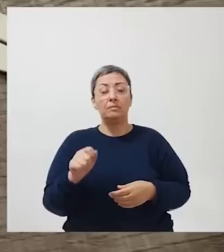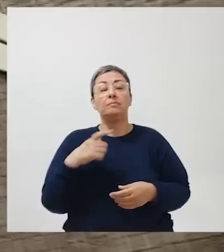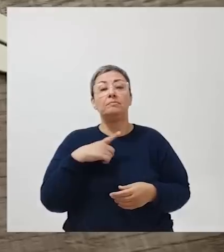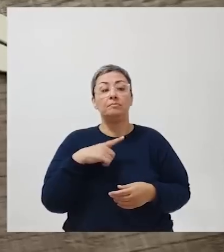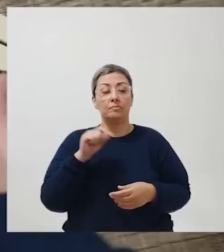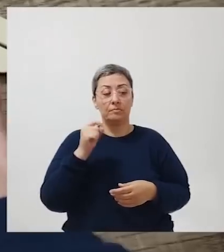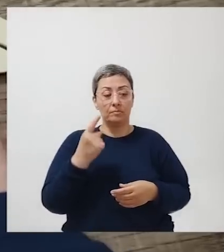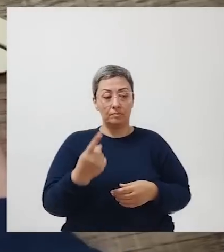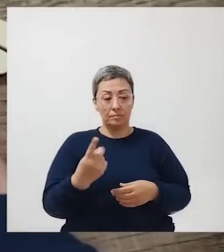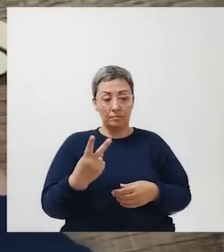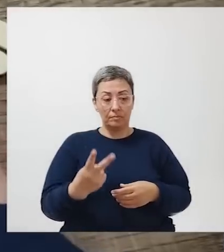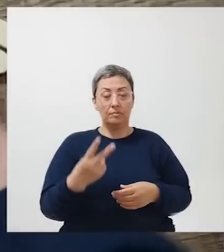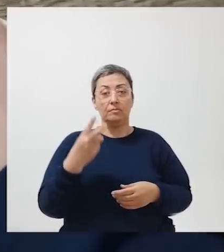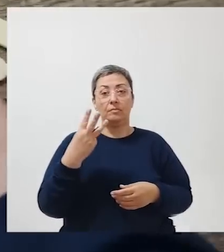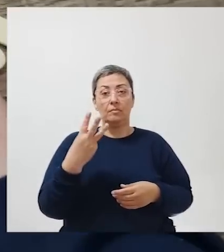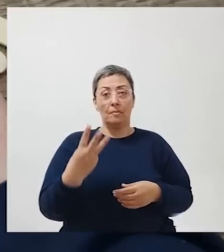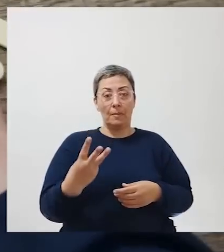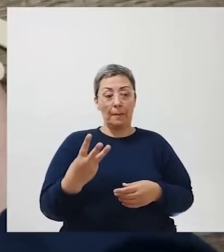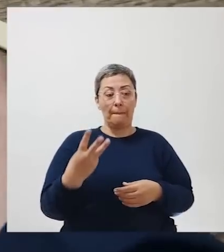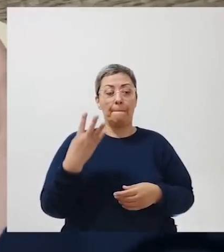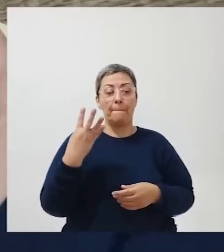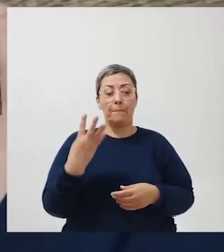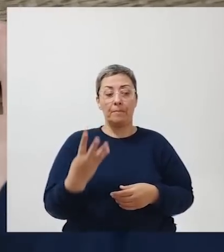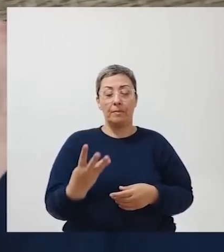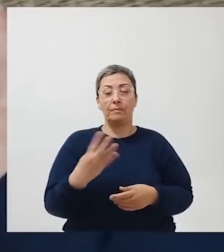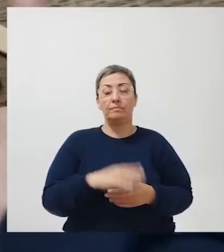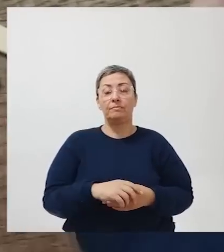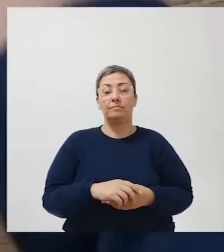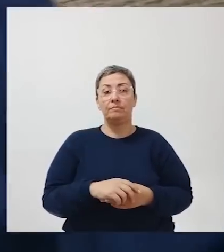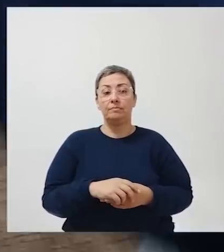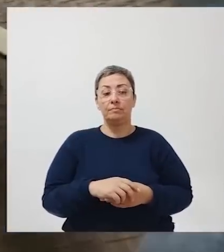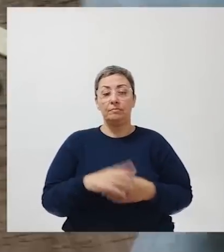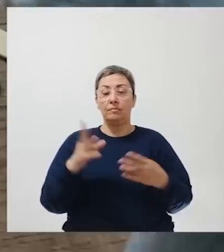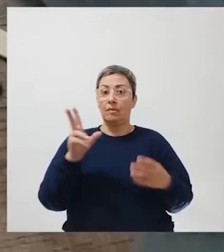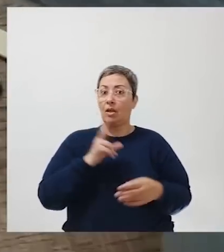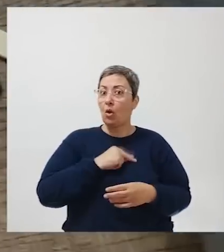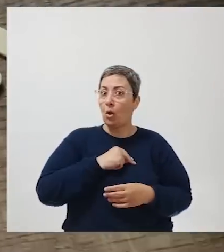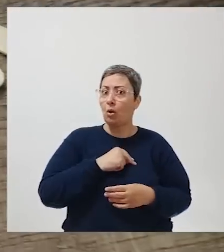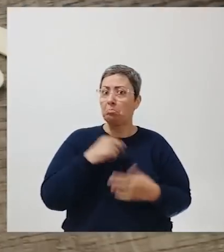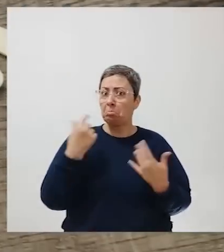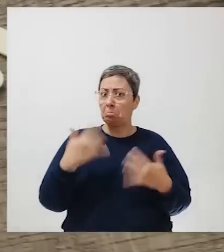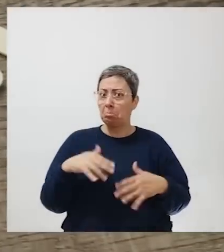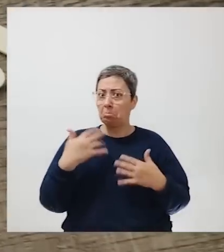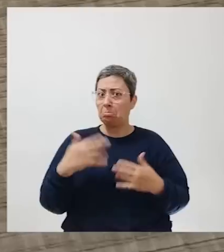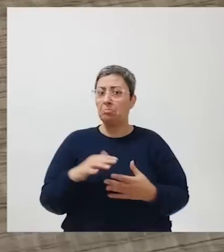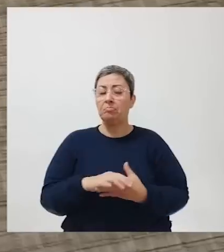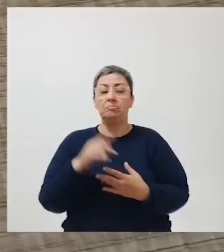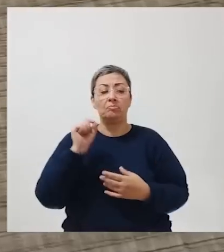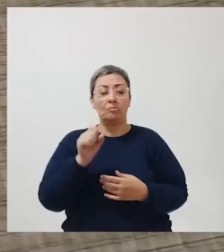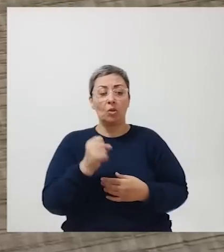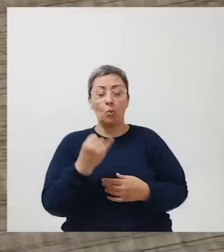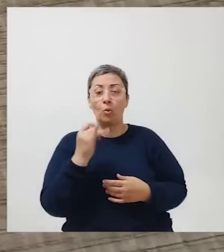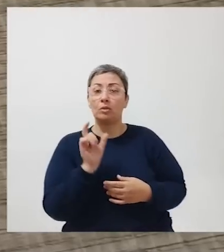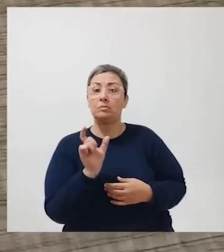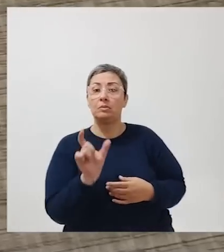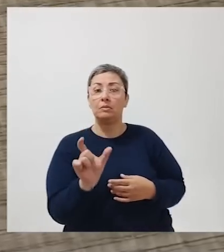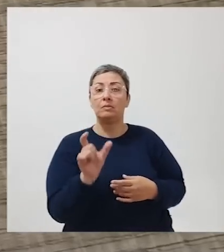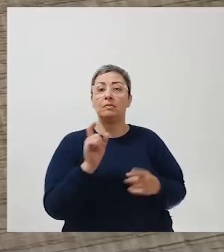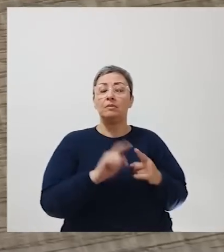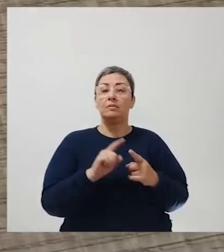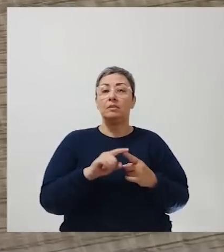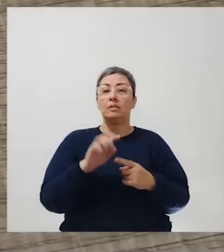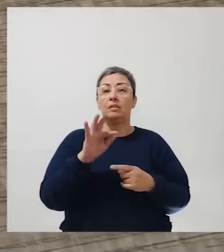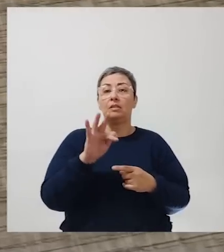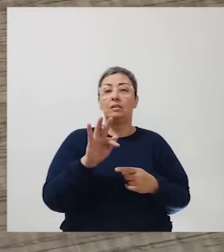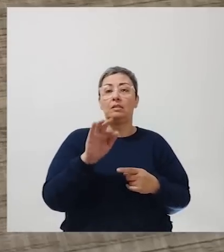Escultura. 1, 2, 3, 4. Nossa, tudo isso? Quantos pedacinhos tem a